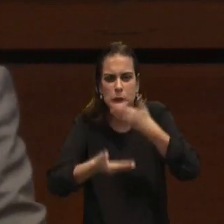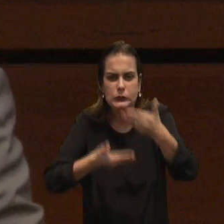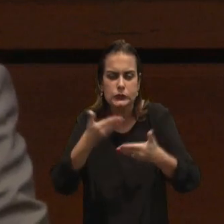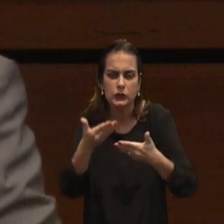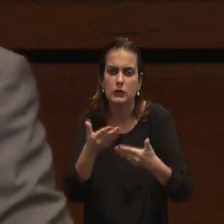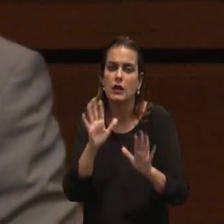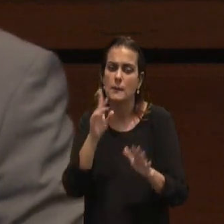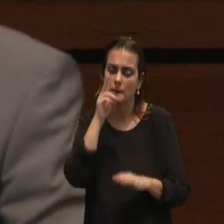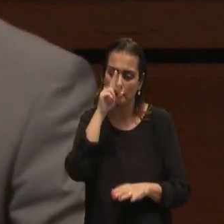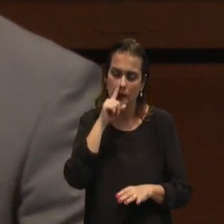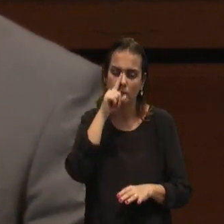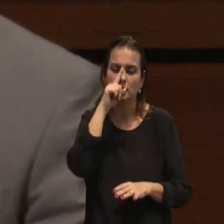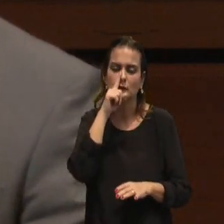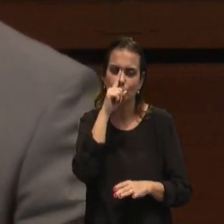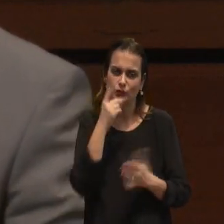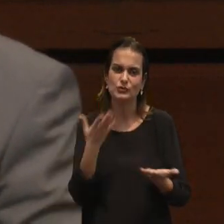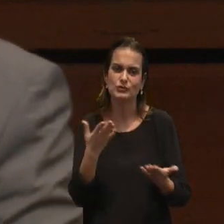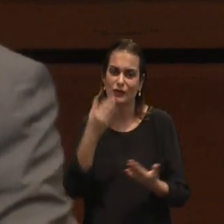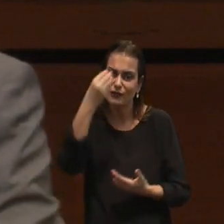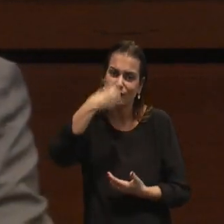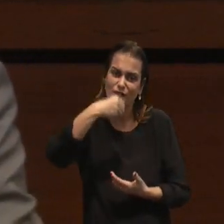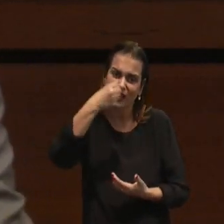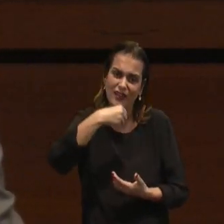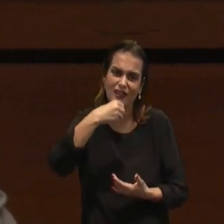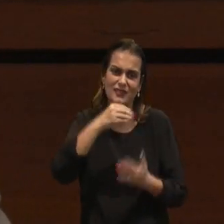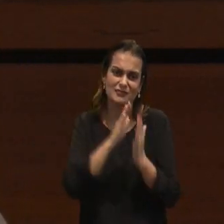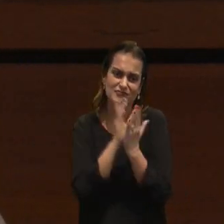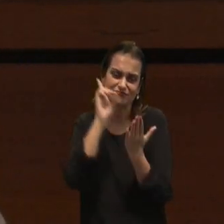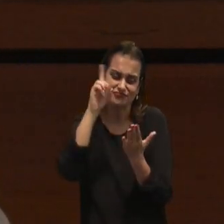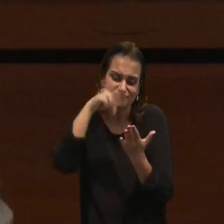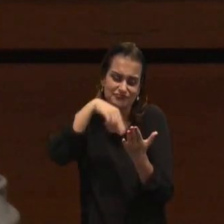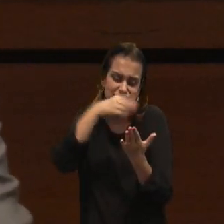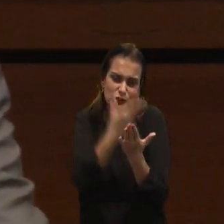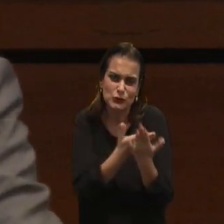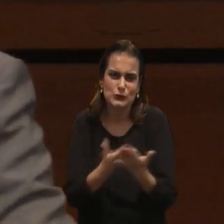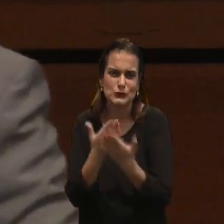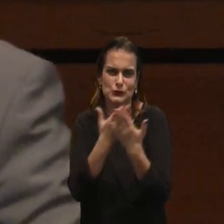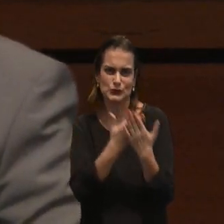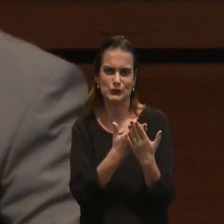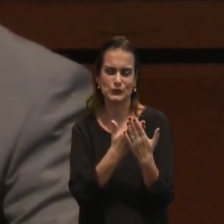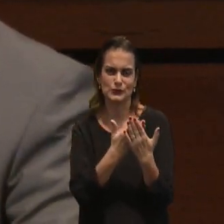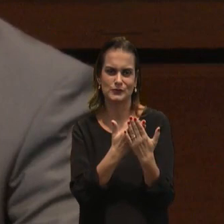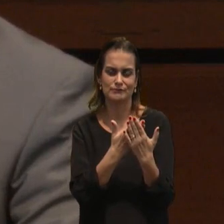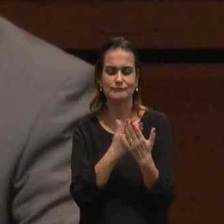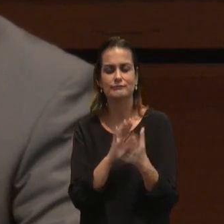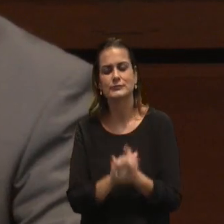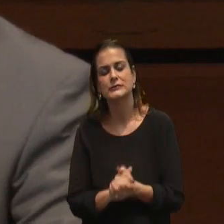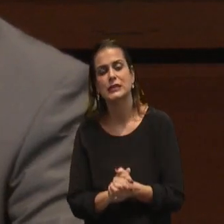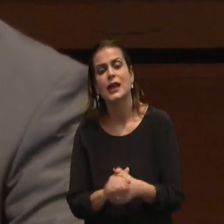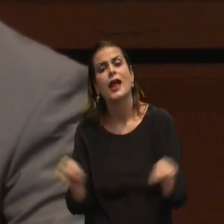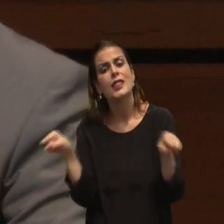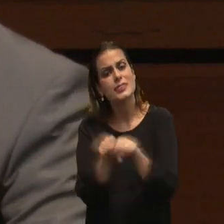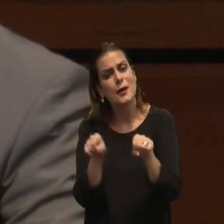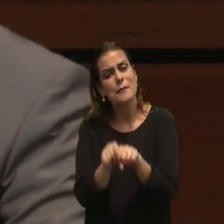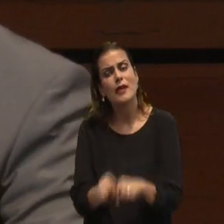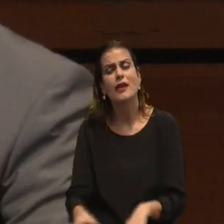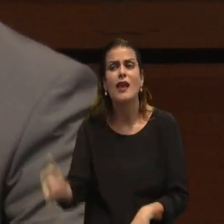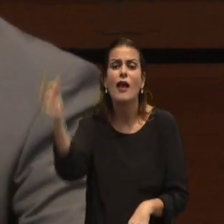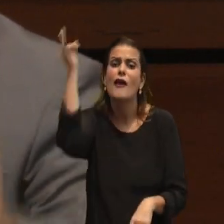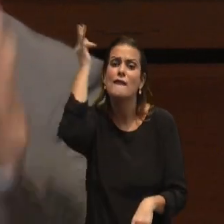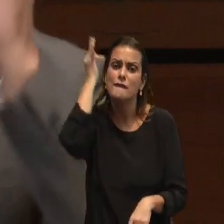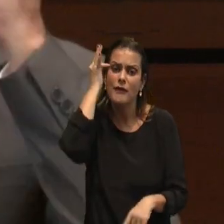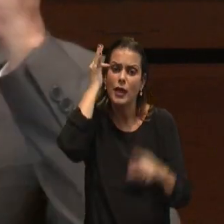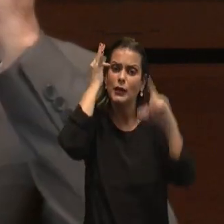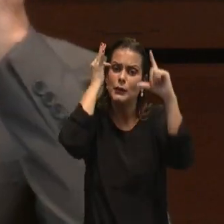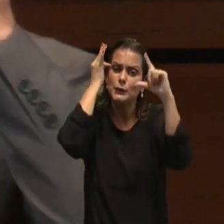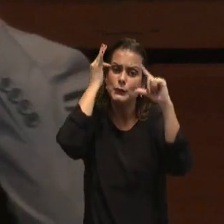para a igreja o enfraquecimento bíblico. Há também aqui o enfraquecimento da fé.